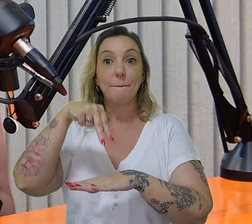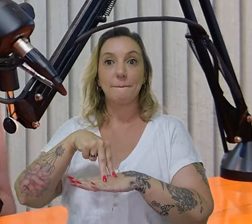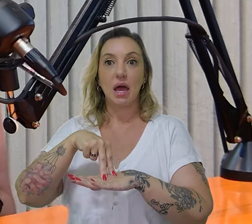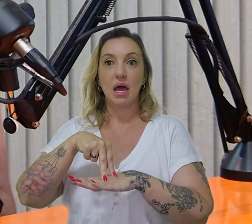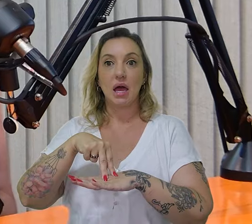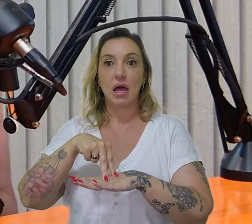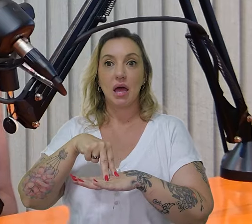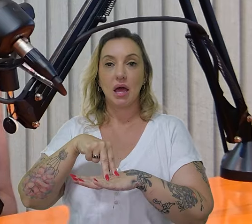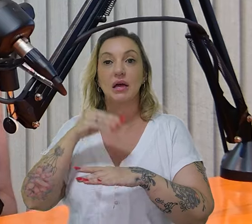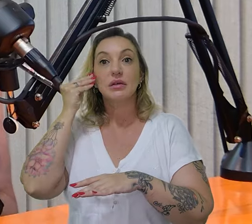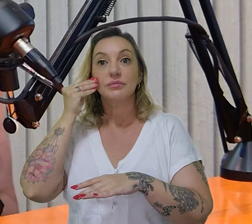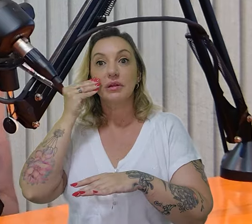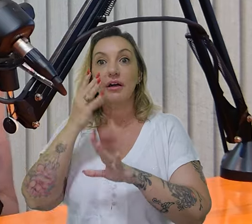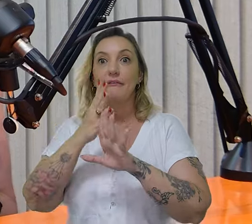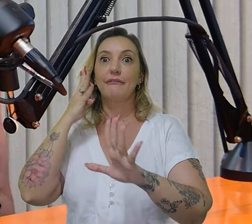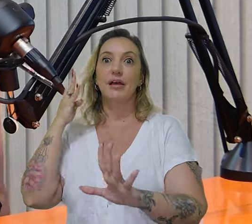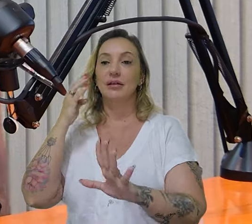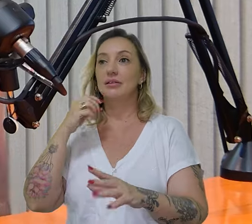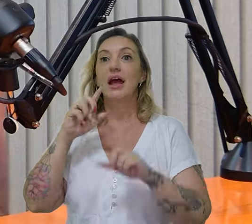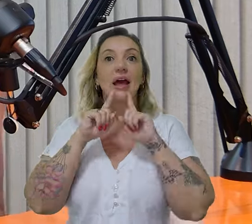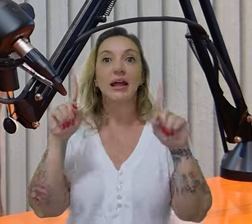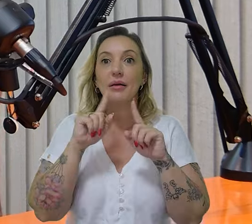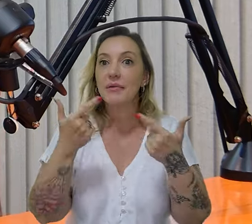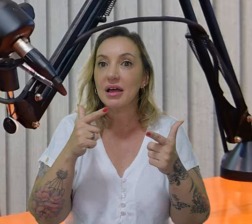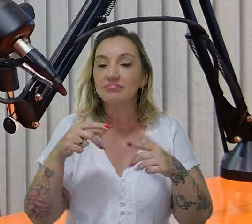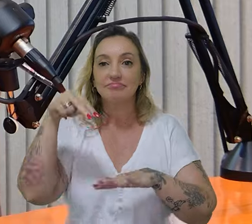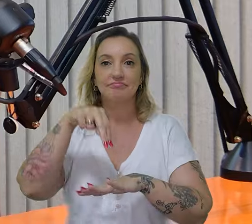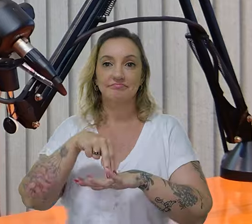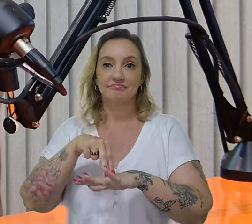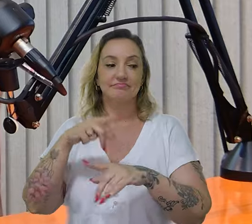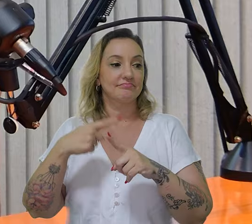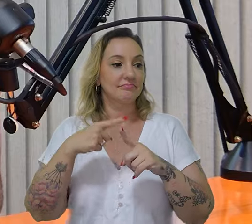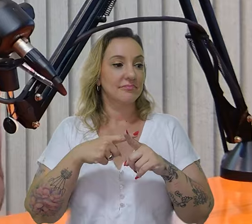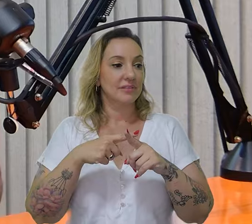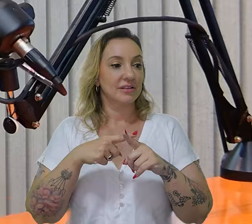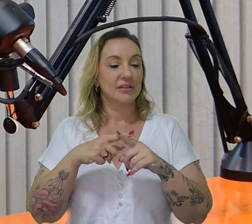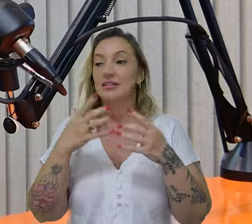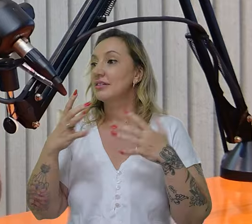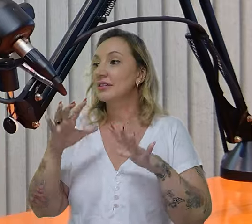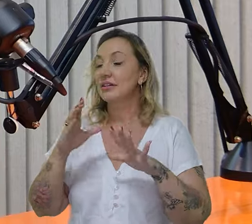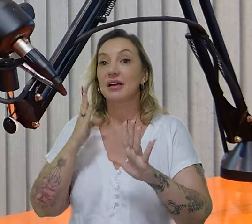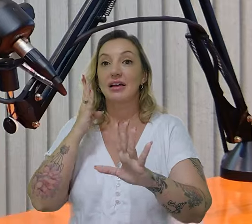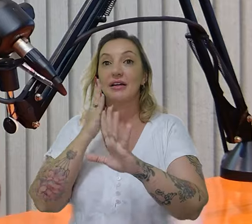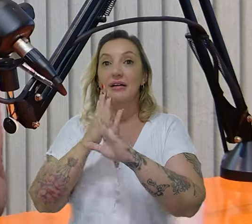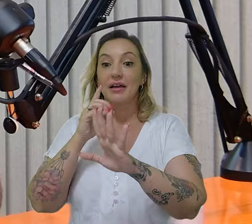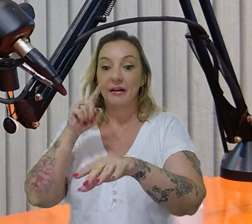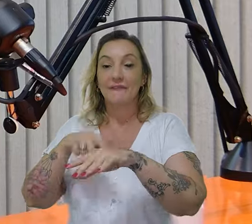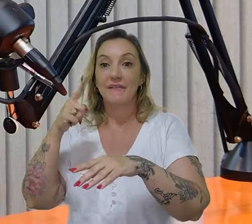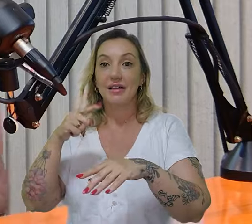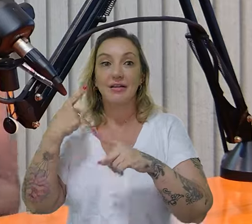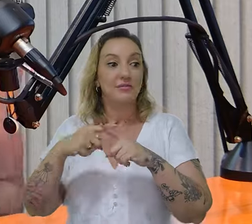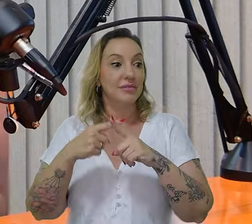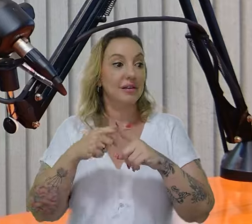você vai ter uma super experiência naquela fila você não vai nem reclamar que você tá de pé porque você vai tá dentro você não quer que o chegue o brinquedo